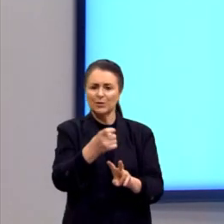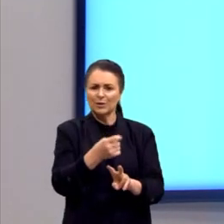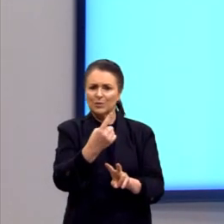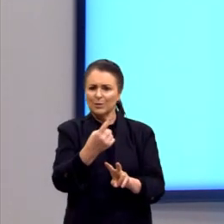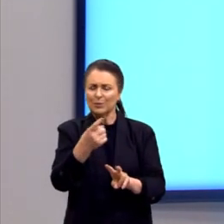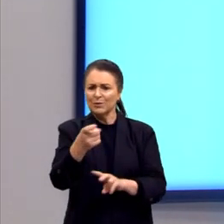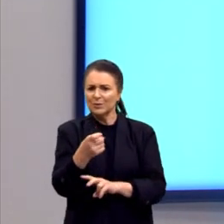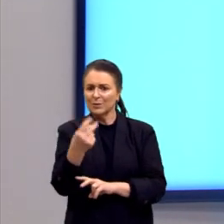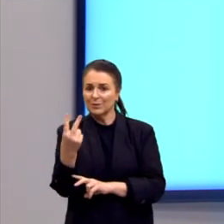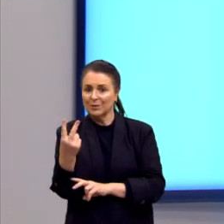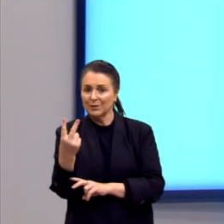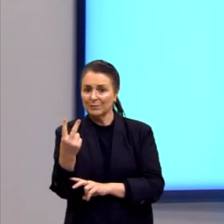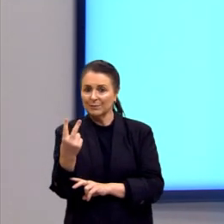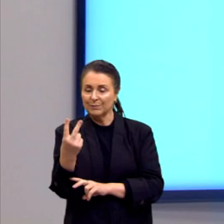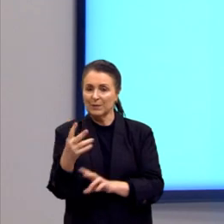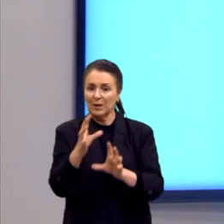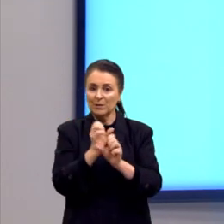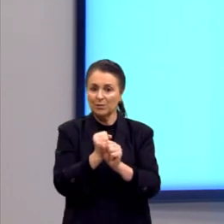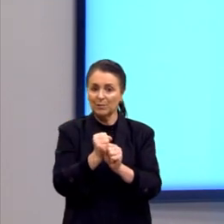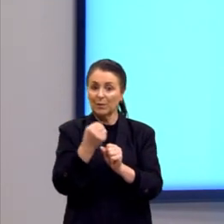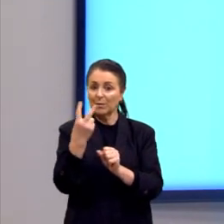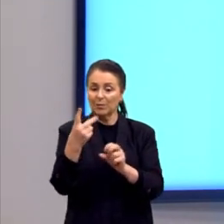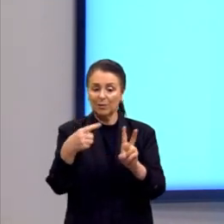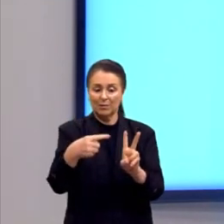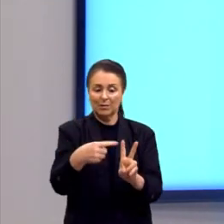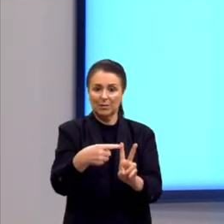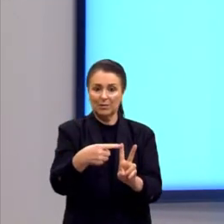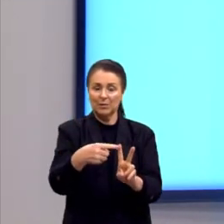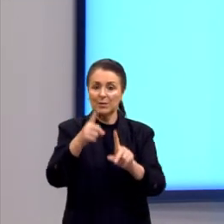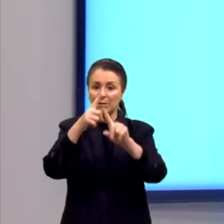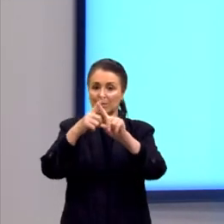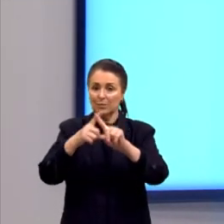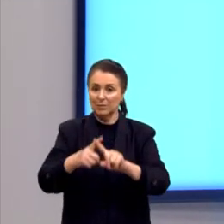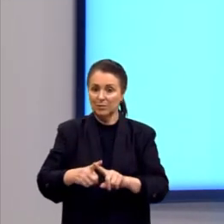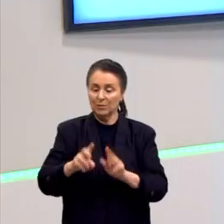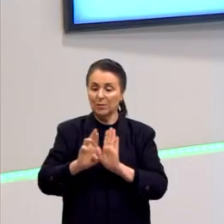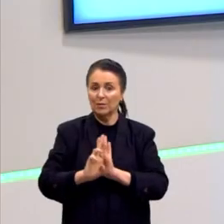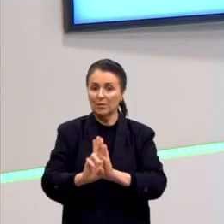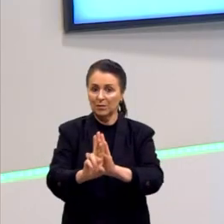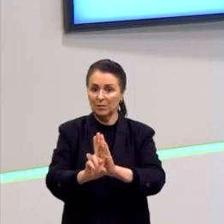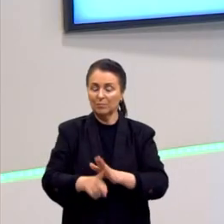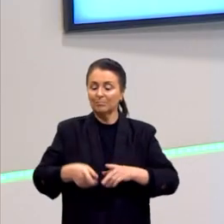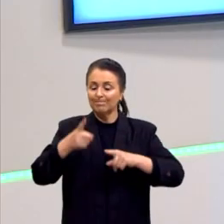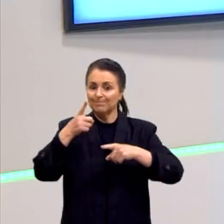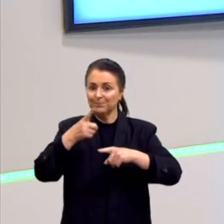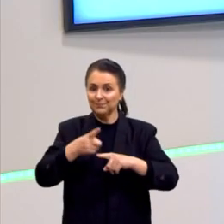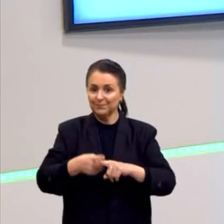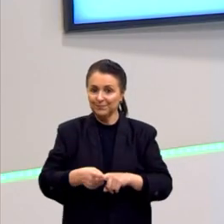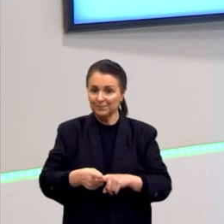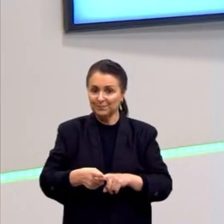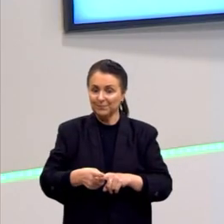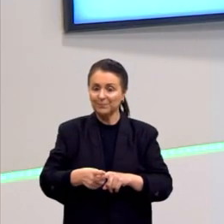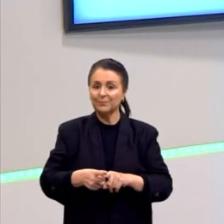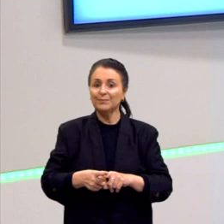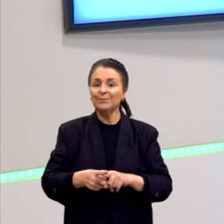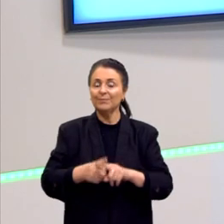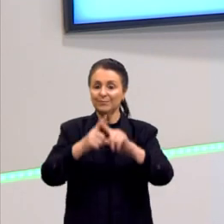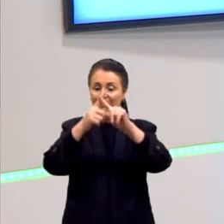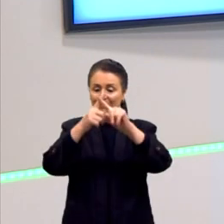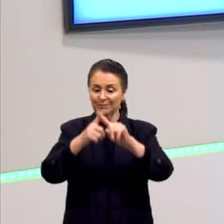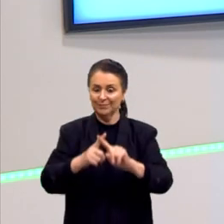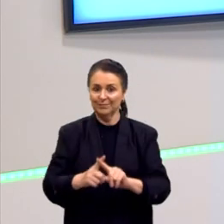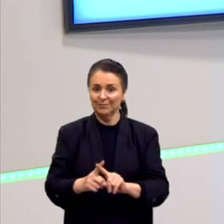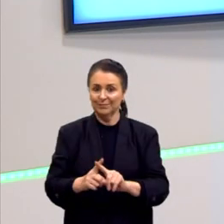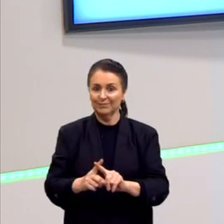a soma entre as duas raízes e o produto representa a multiplicação é o produto